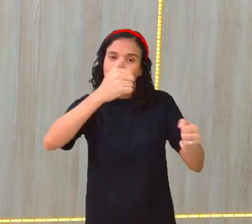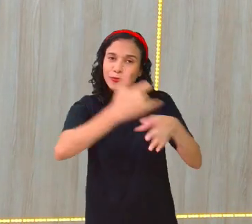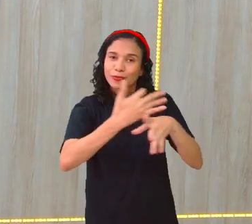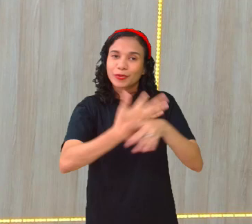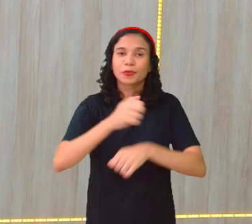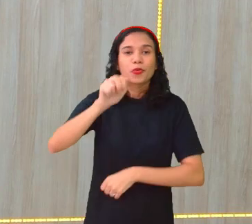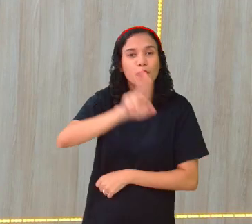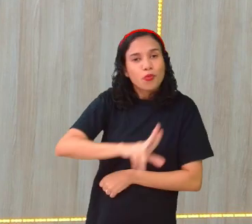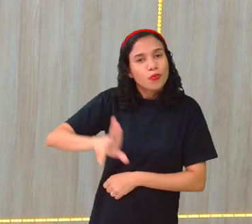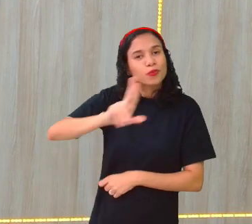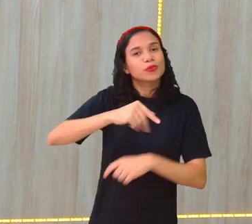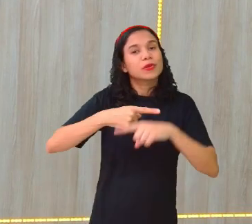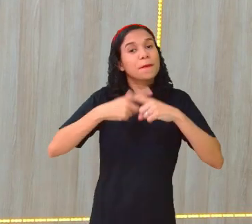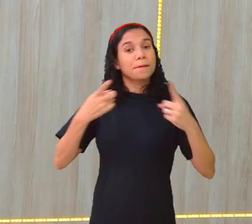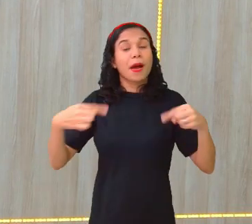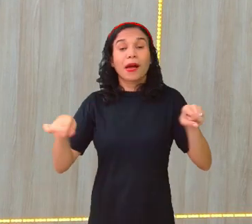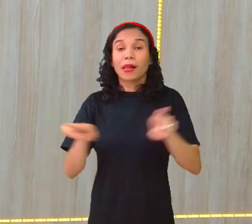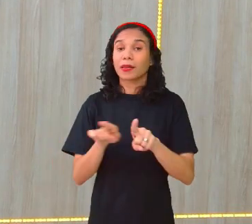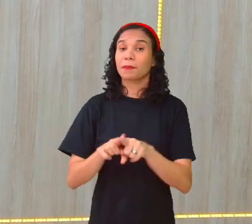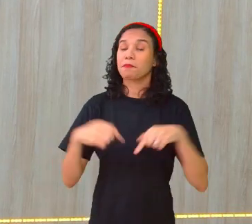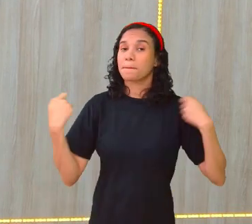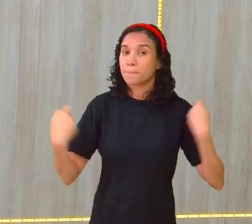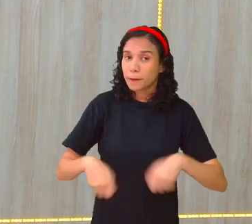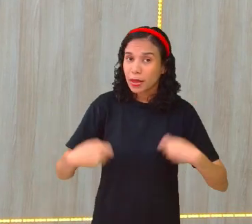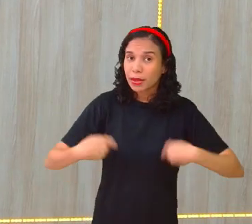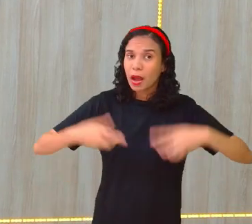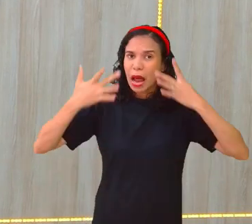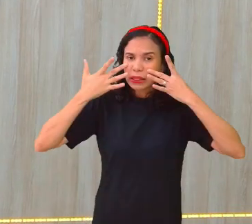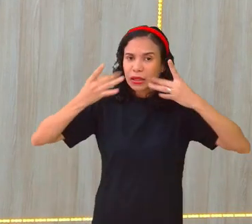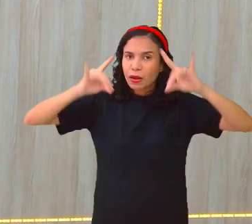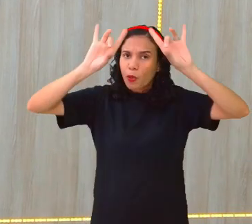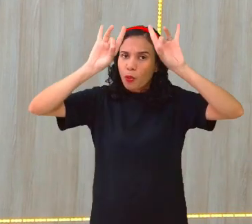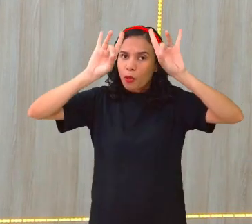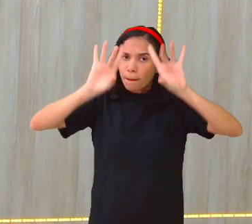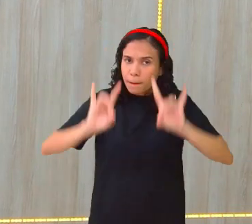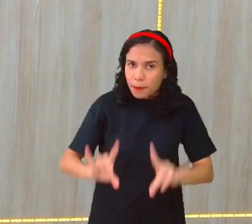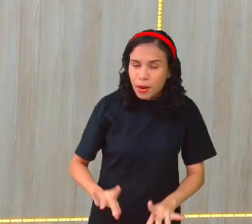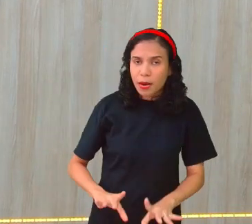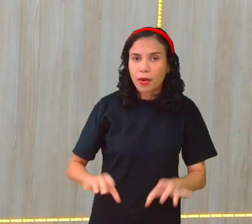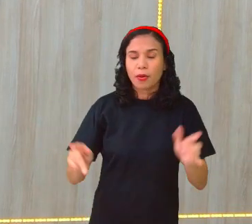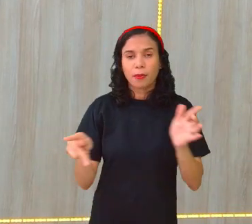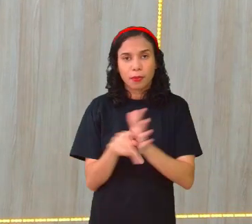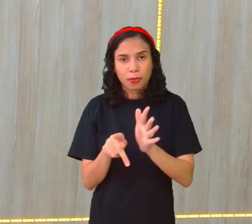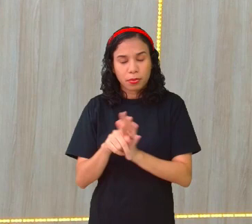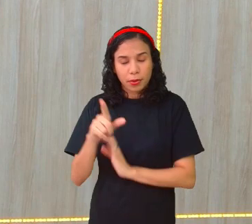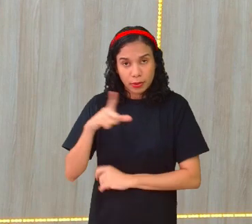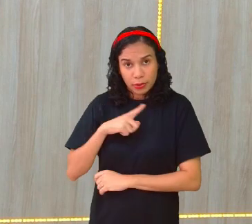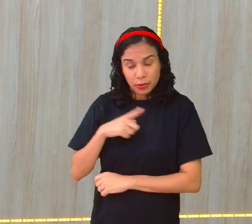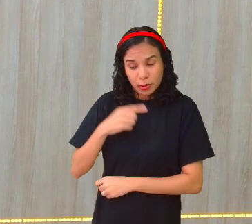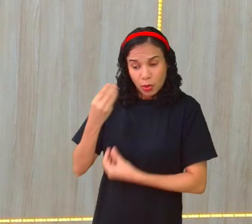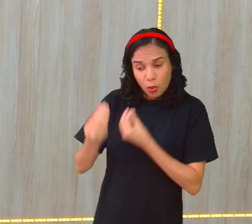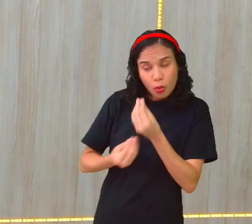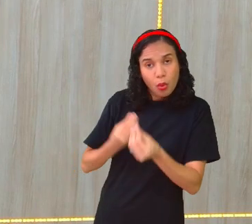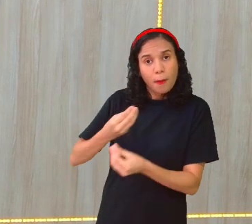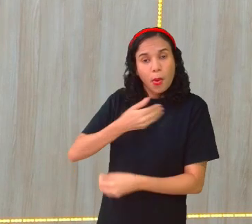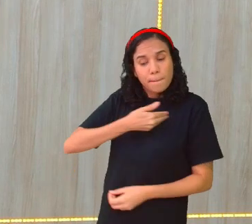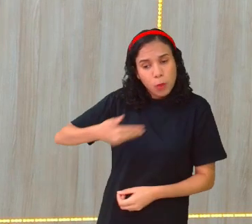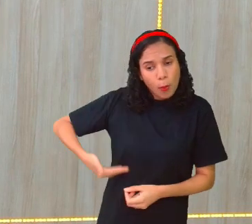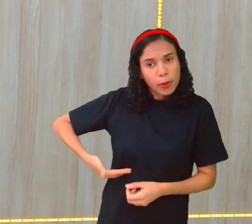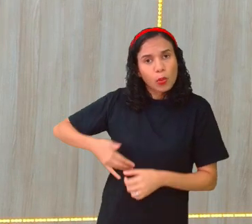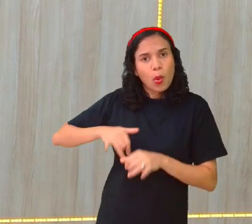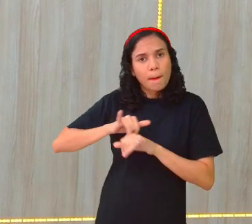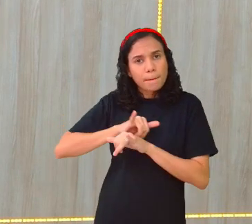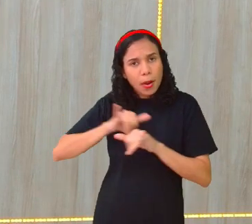que também eles precisam ter uma atenção especial, tanto das questões públicas,